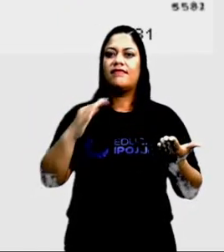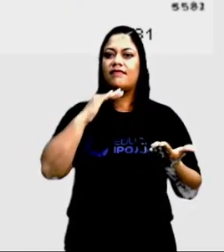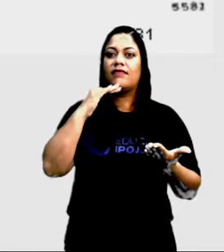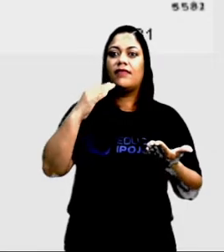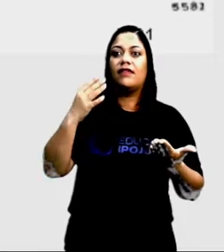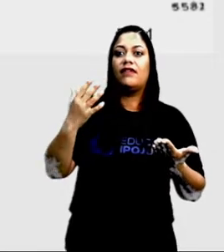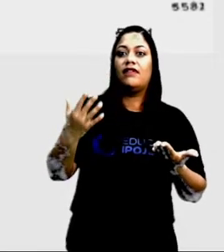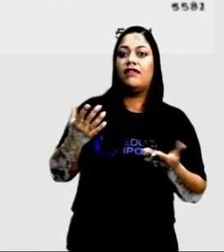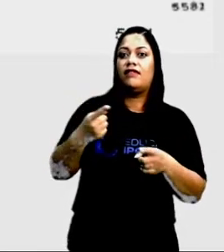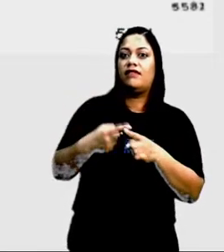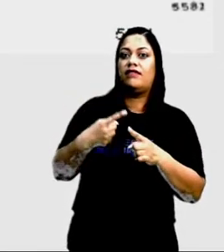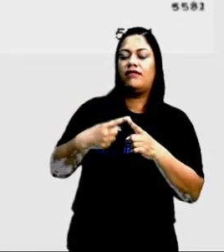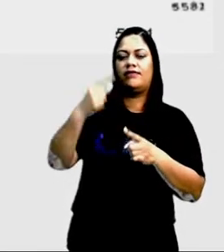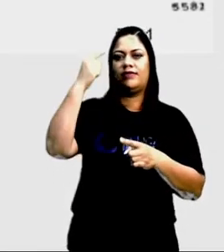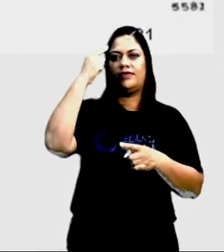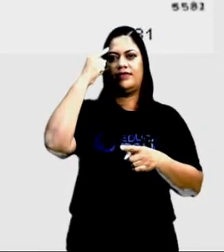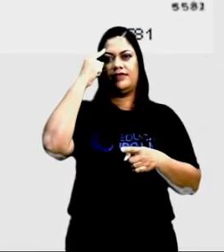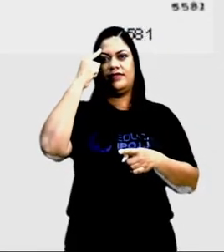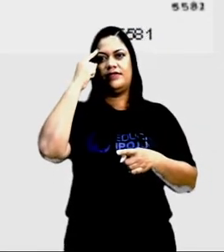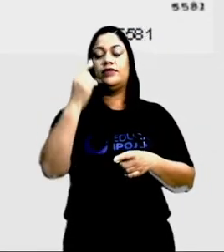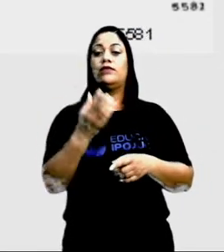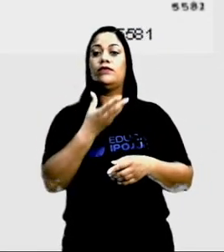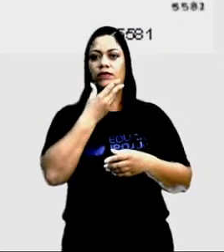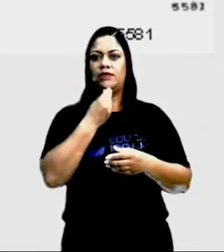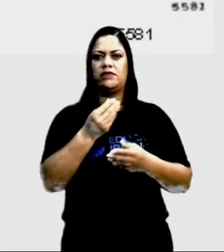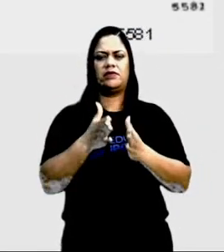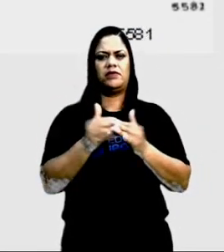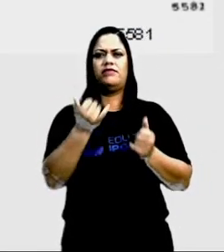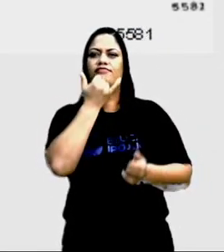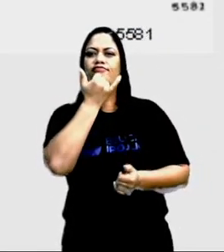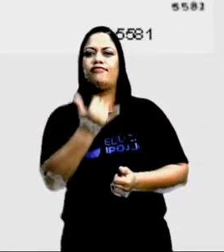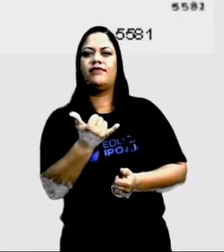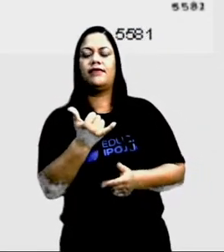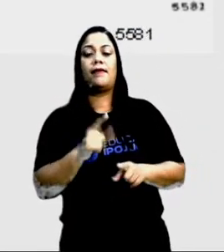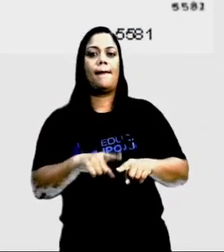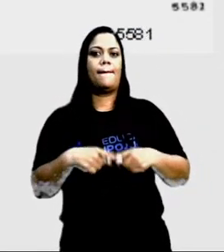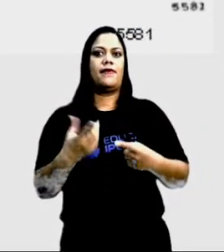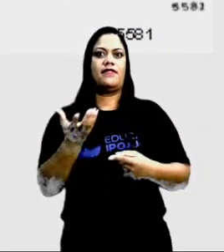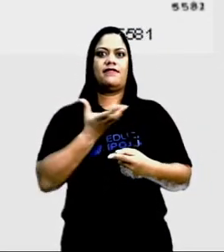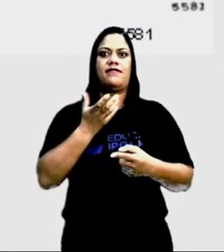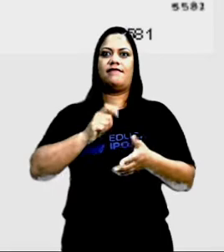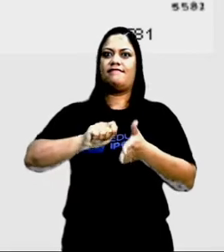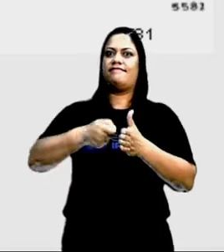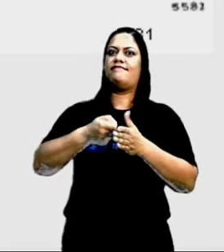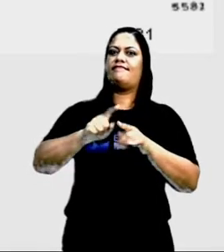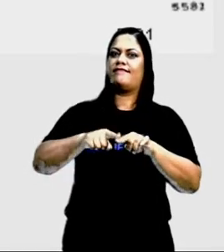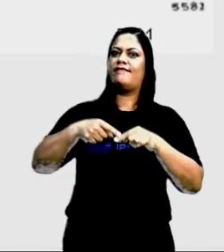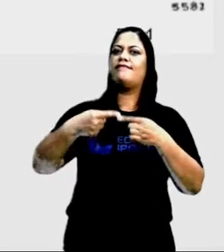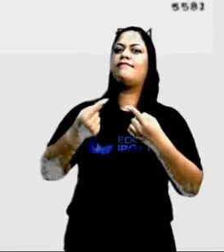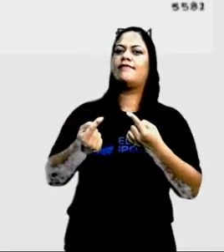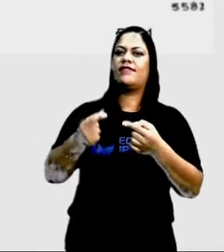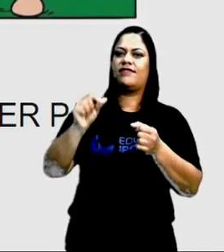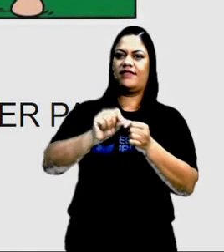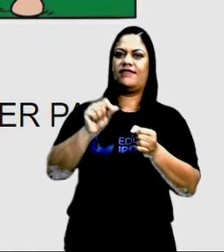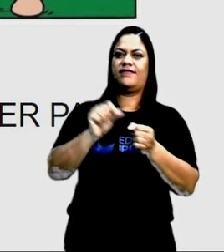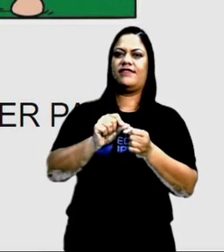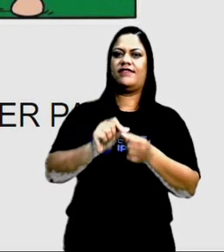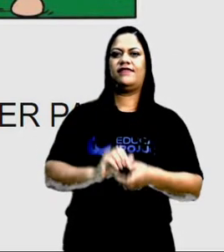espantada, né? Porque ela achava que ele ia se desculpar, mas ao invés disso ele queria apertar mais ainda o que ele tinha